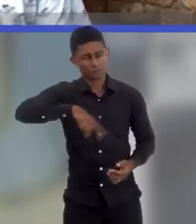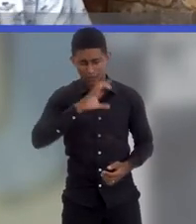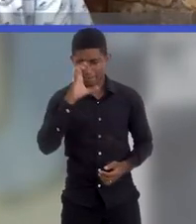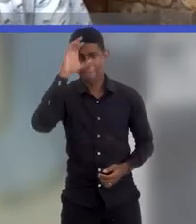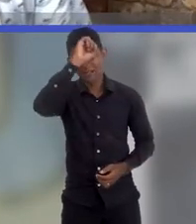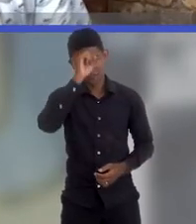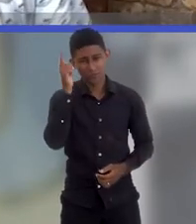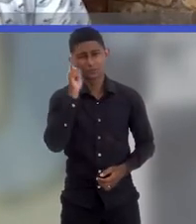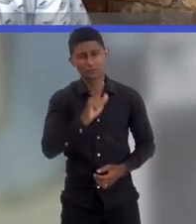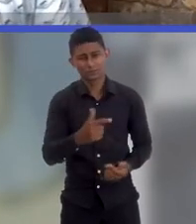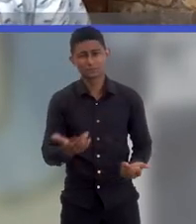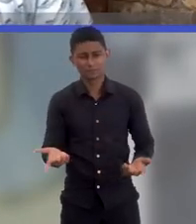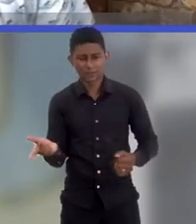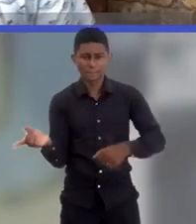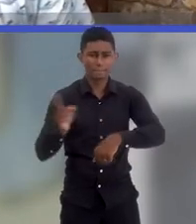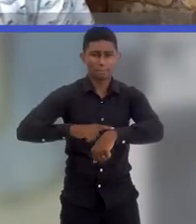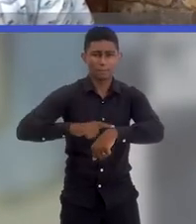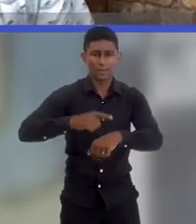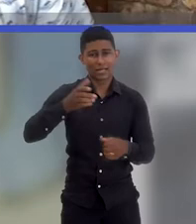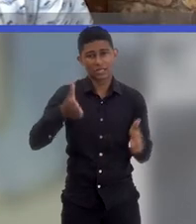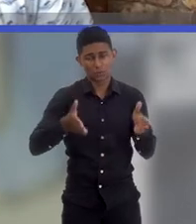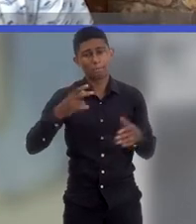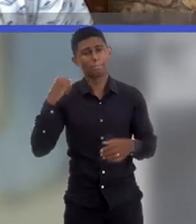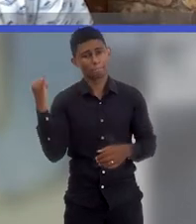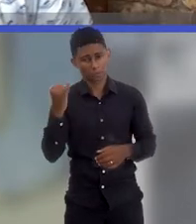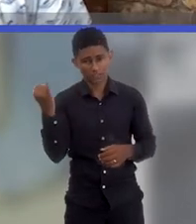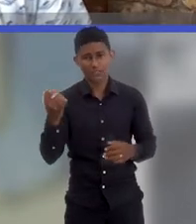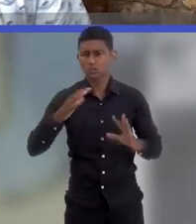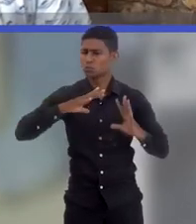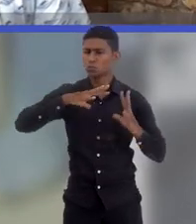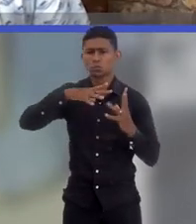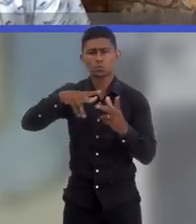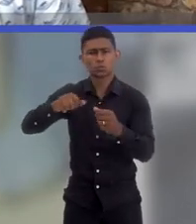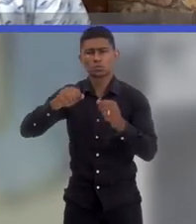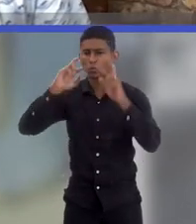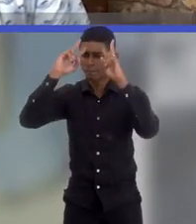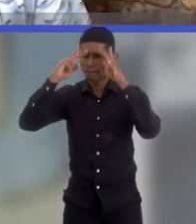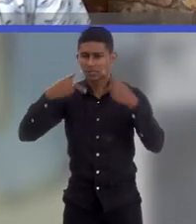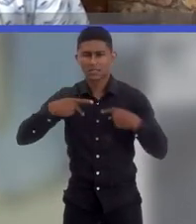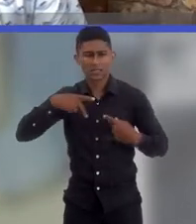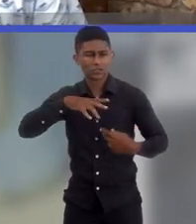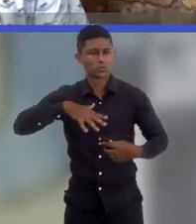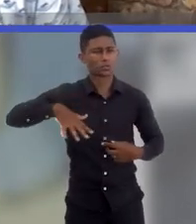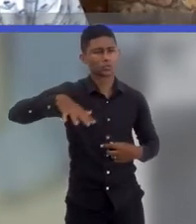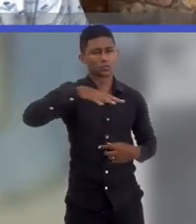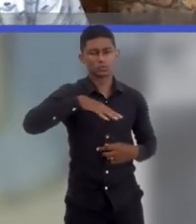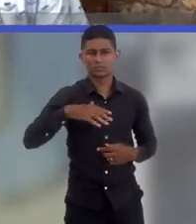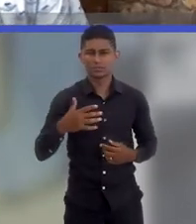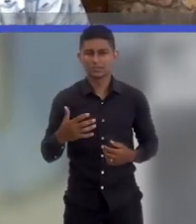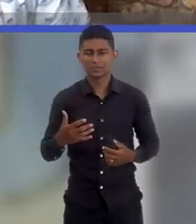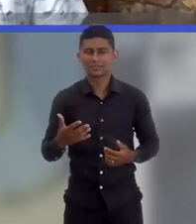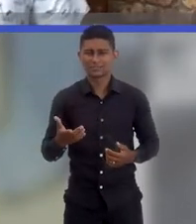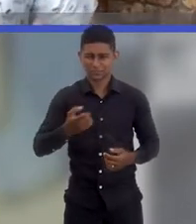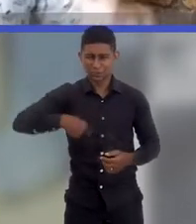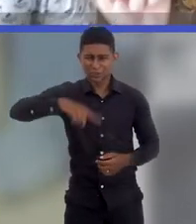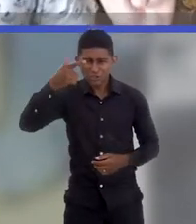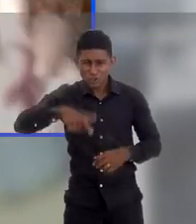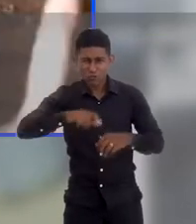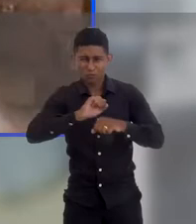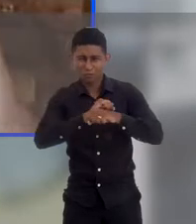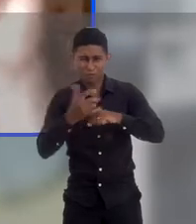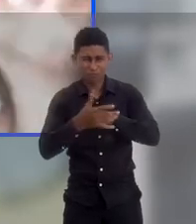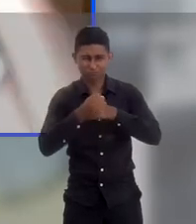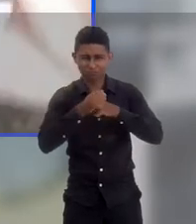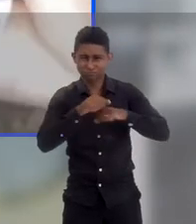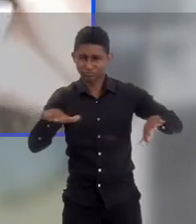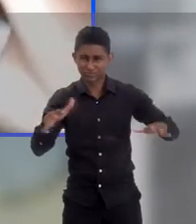pouco, né? E é um momento muito importante para a humanidade esse, e algo que a gente espera que não se repita tão cedo. Então acho que está